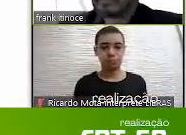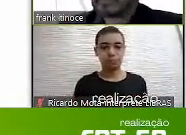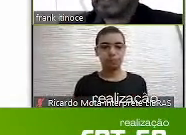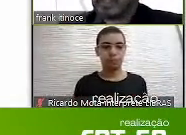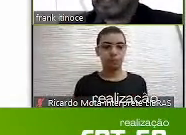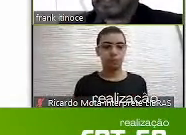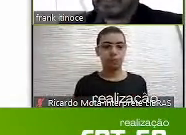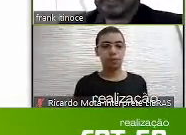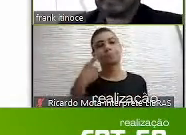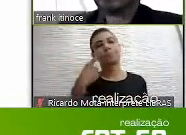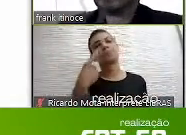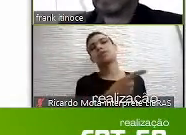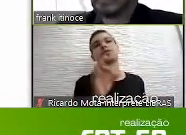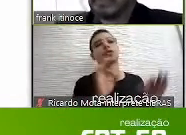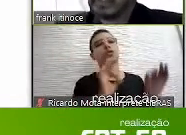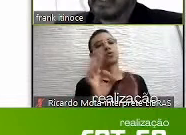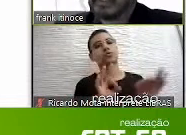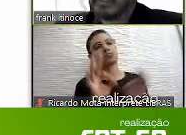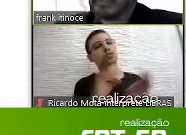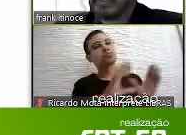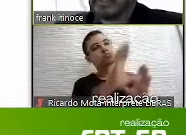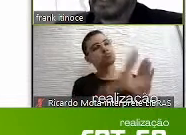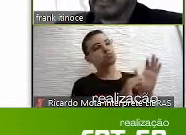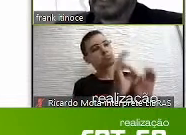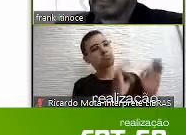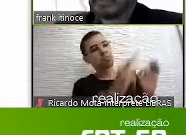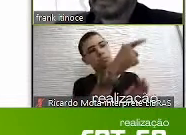Aqui, alguns detalhes de